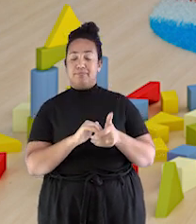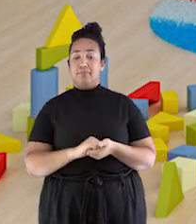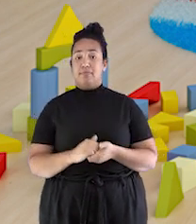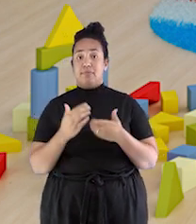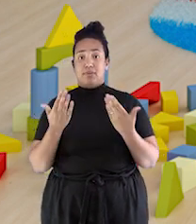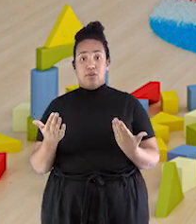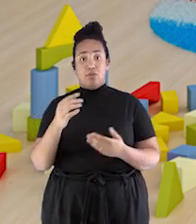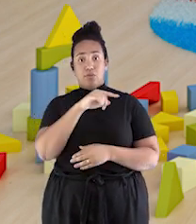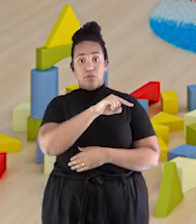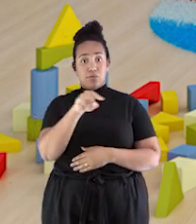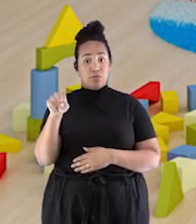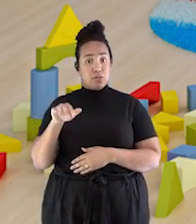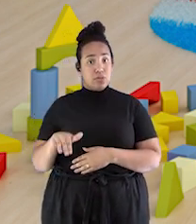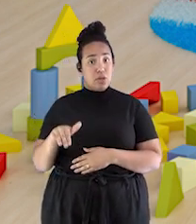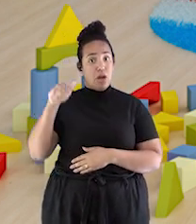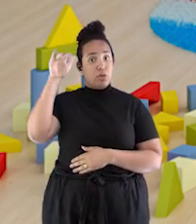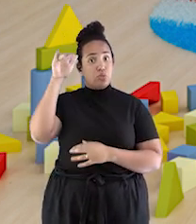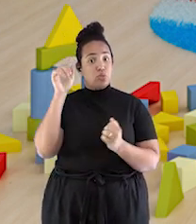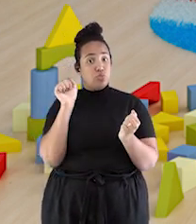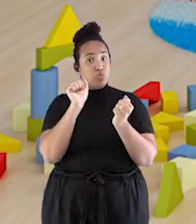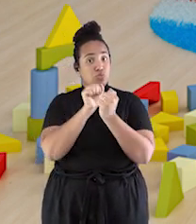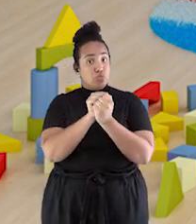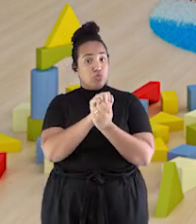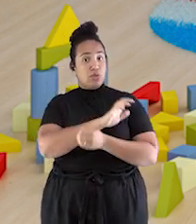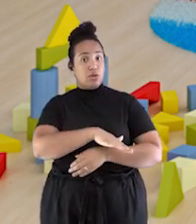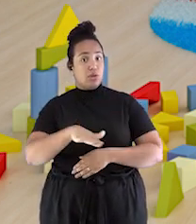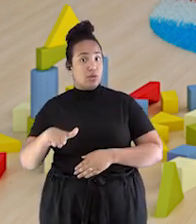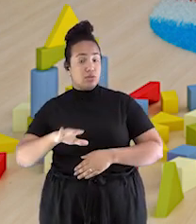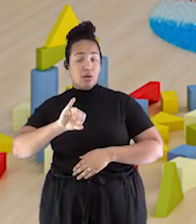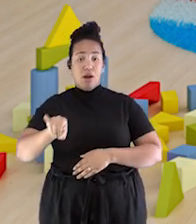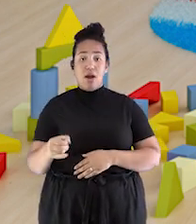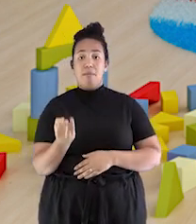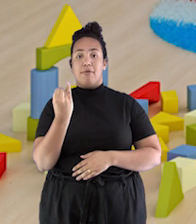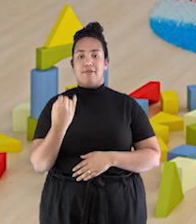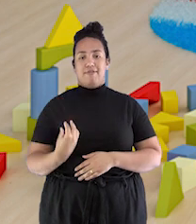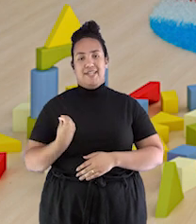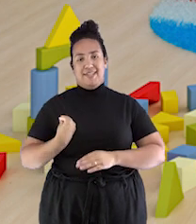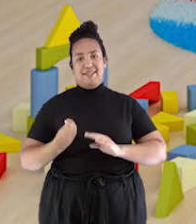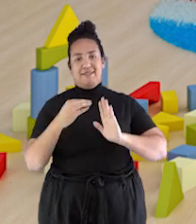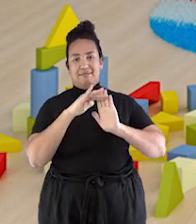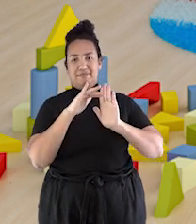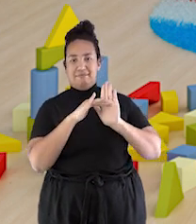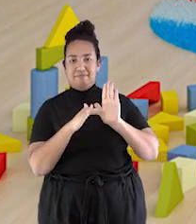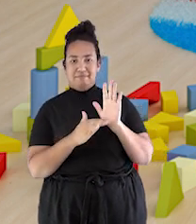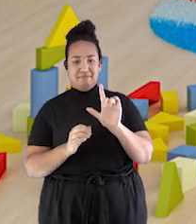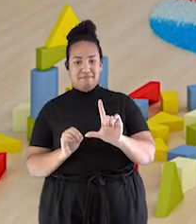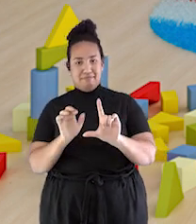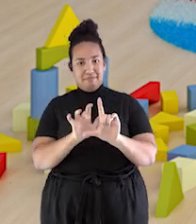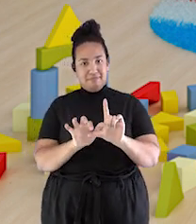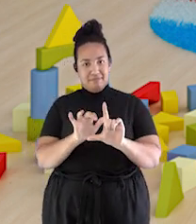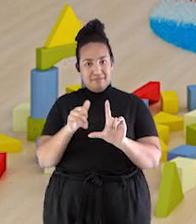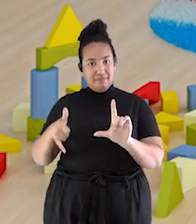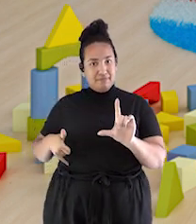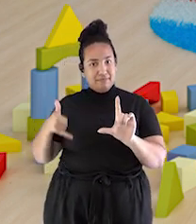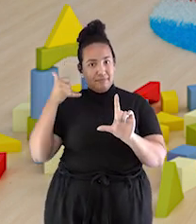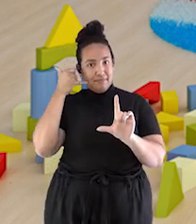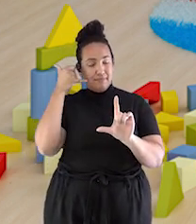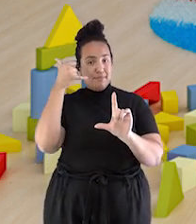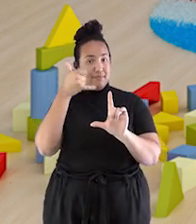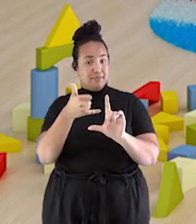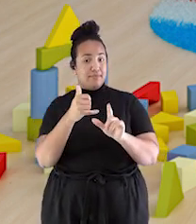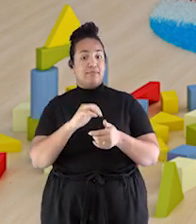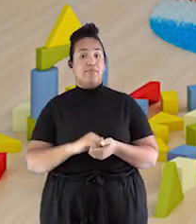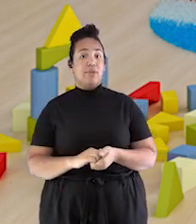Então, adulto, você que está aí juntinho da sua criança, aproveita e acessa a lista de presença e confirma as informações.